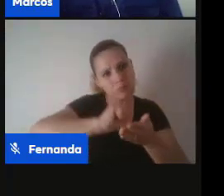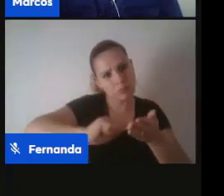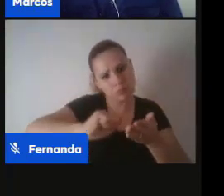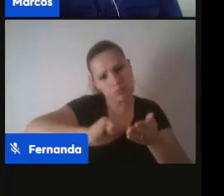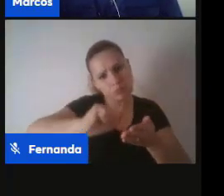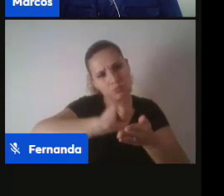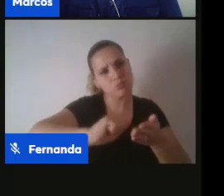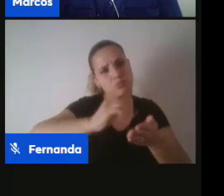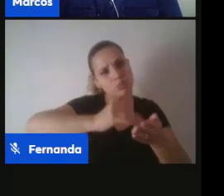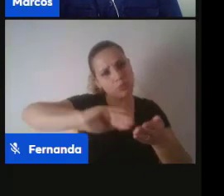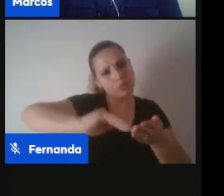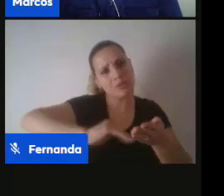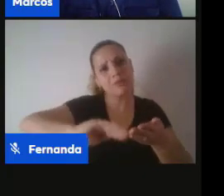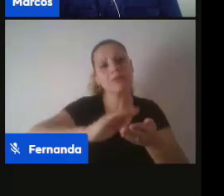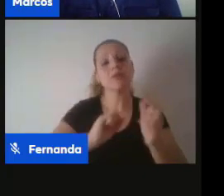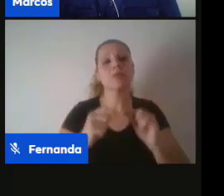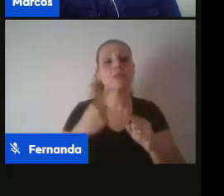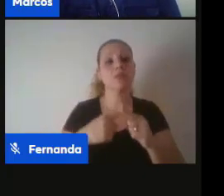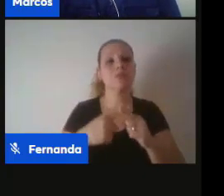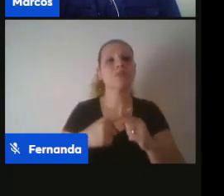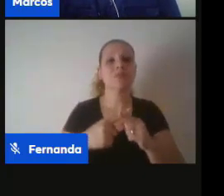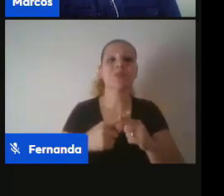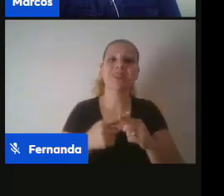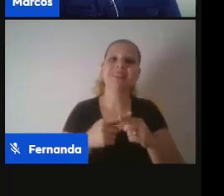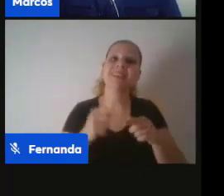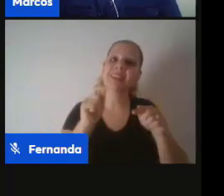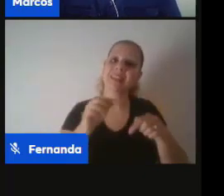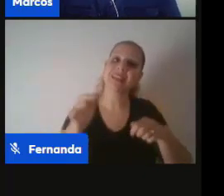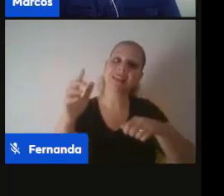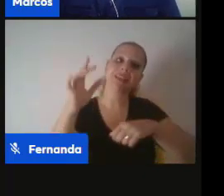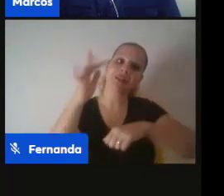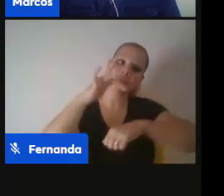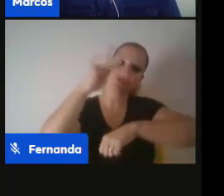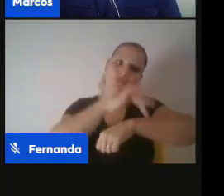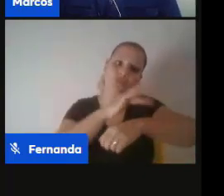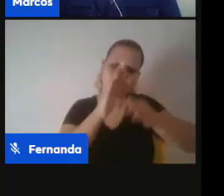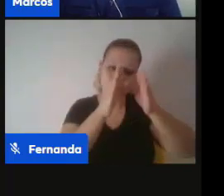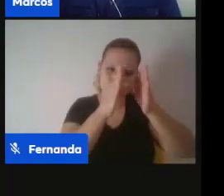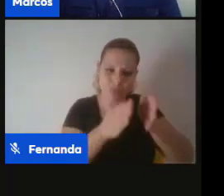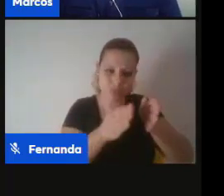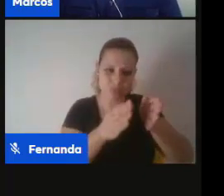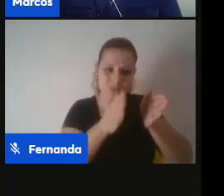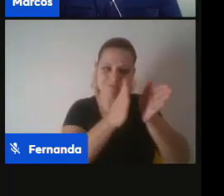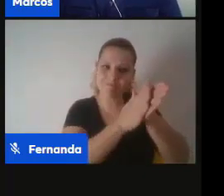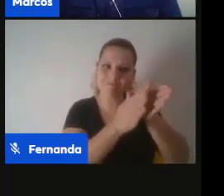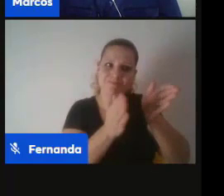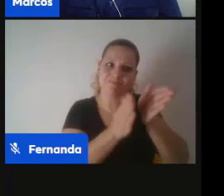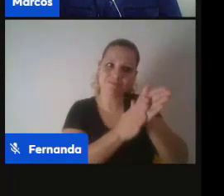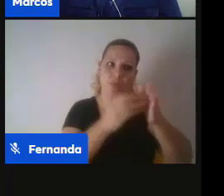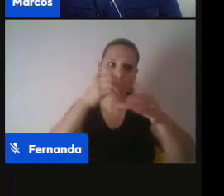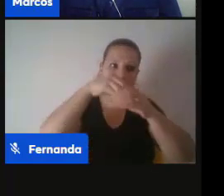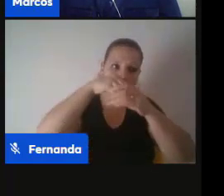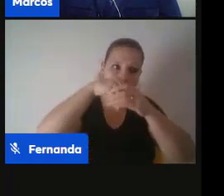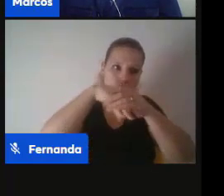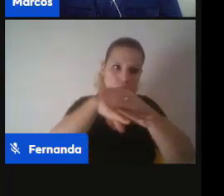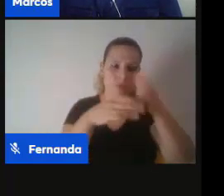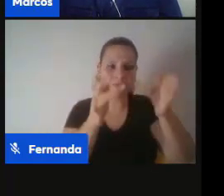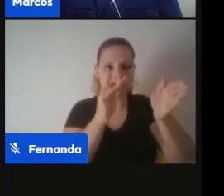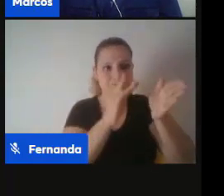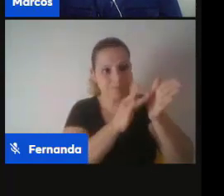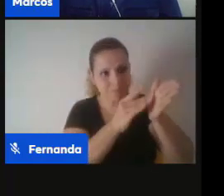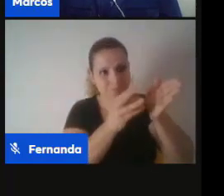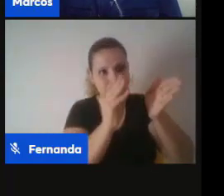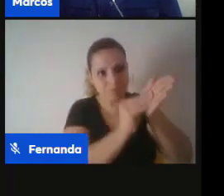já dissemos, o Aedes aegypti faz a postura dos ovos na parede do recipiente. Se a gente somente jogar água,